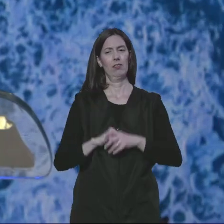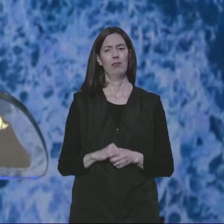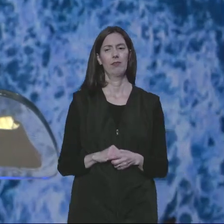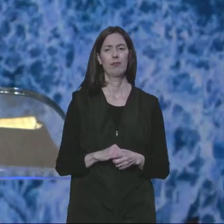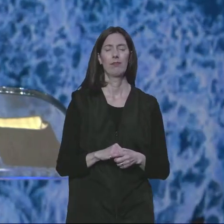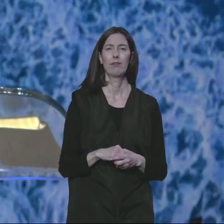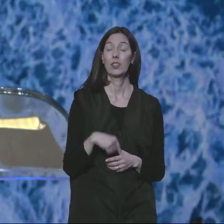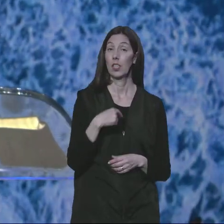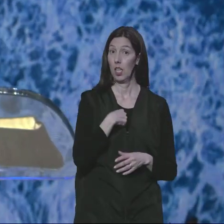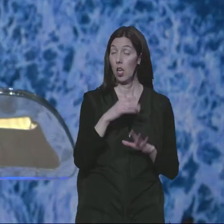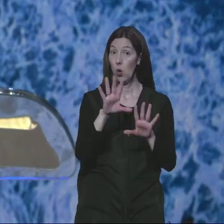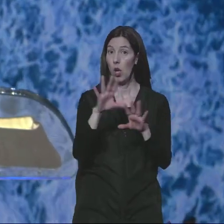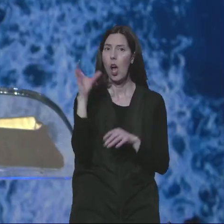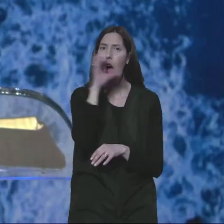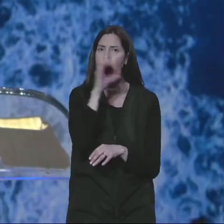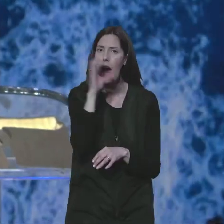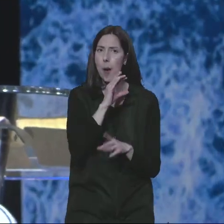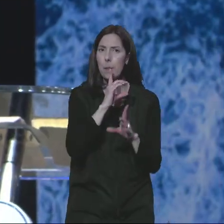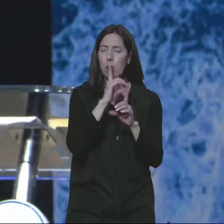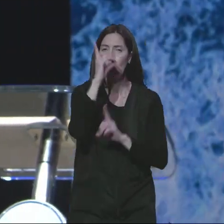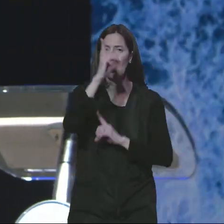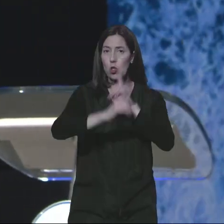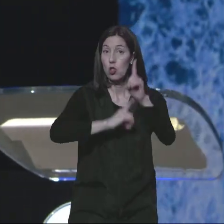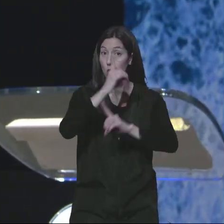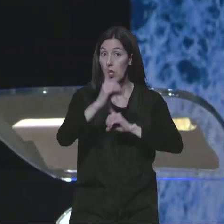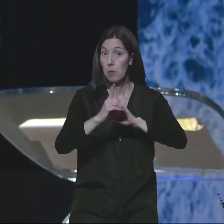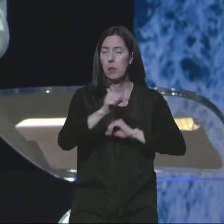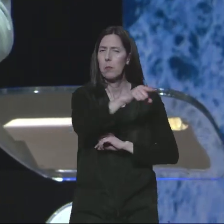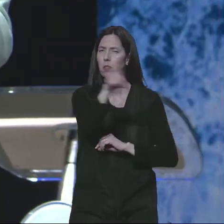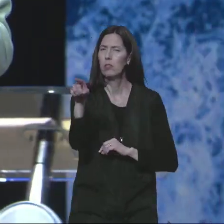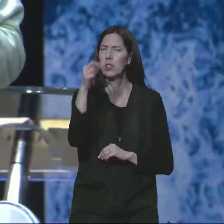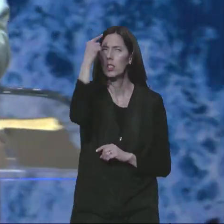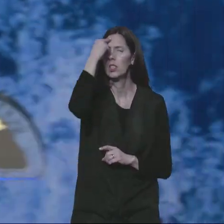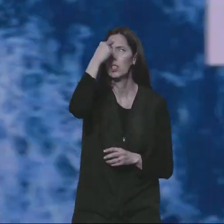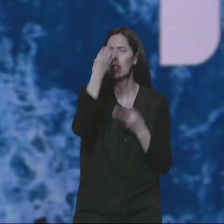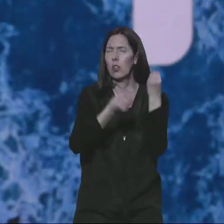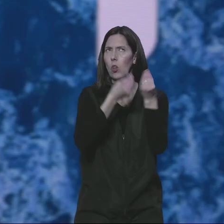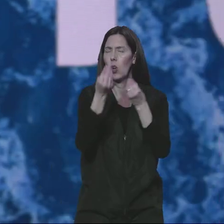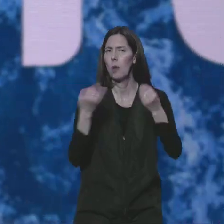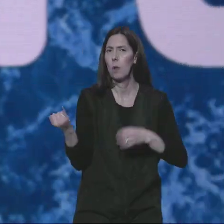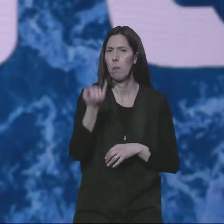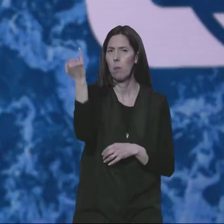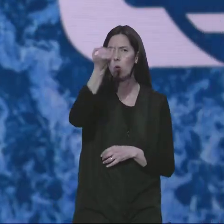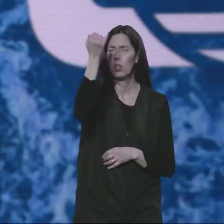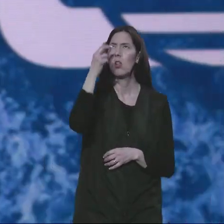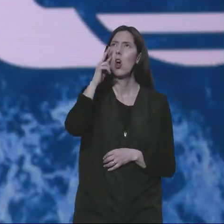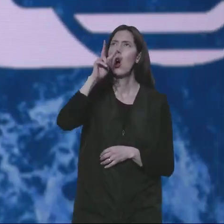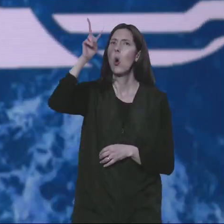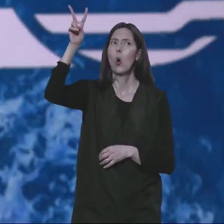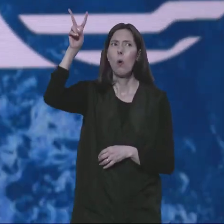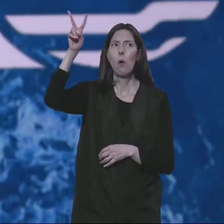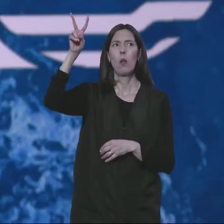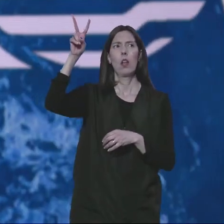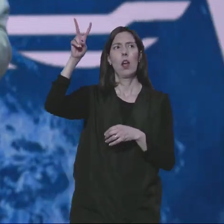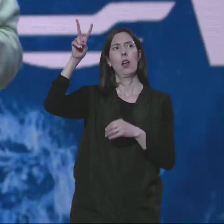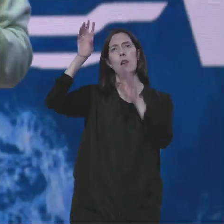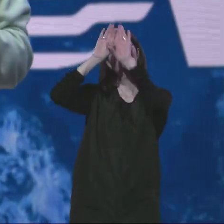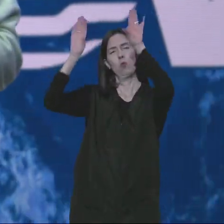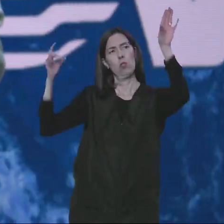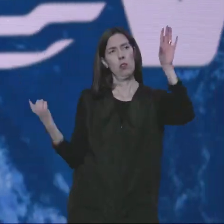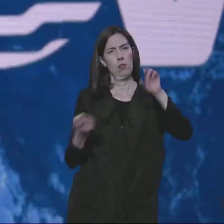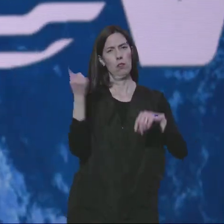breve dinâmica aqui, para você entender a importância de olhar para a eternidade. Antes de eu fazer a